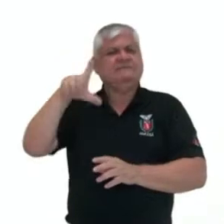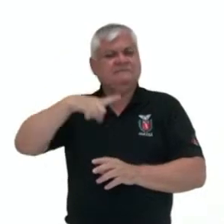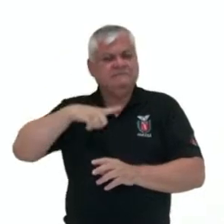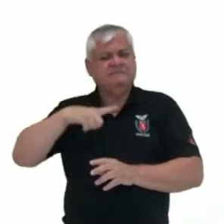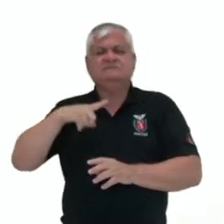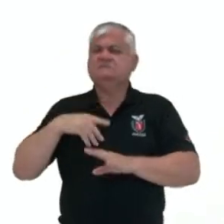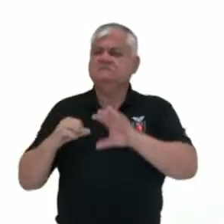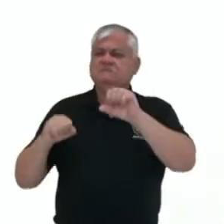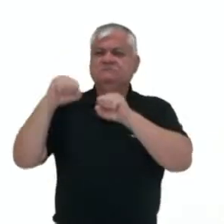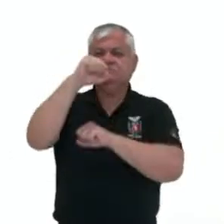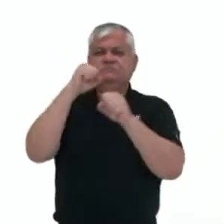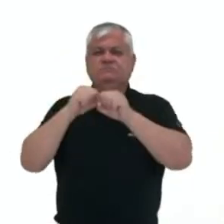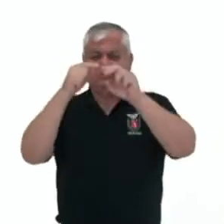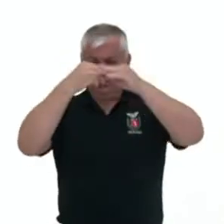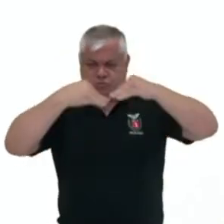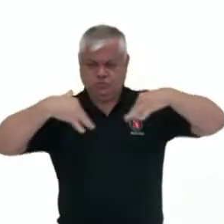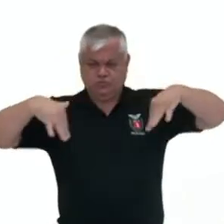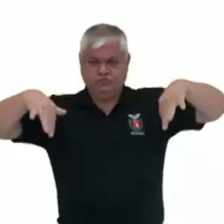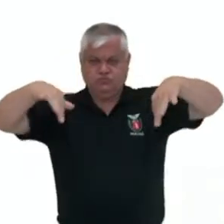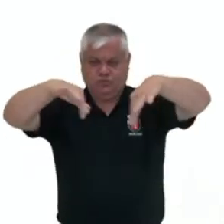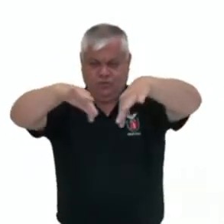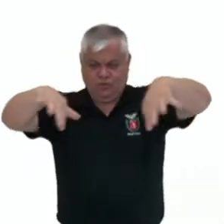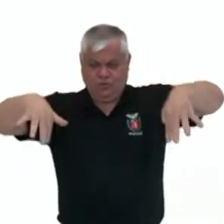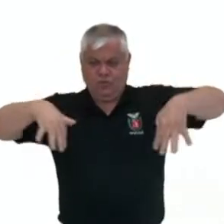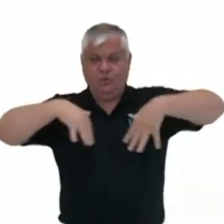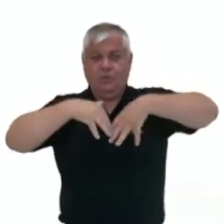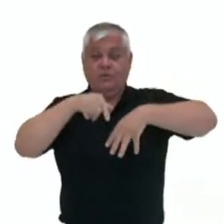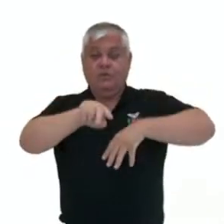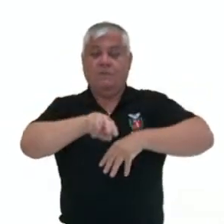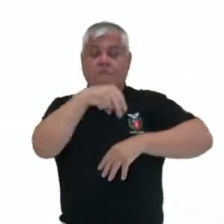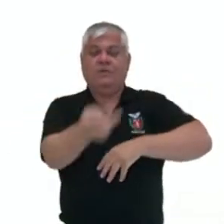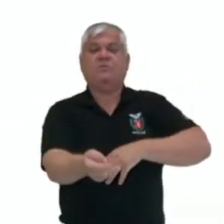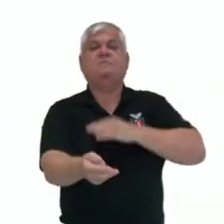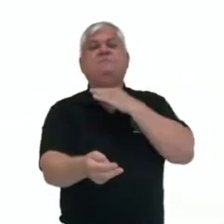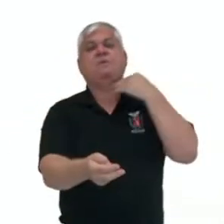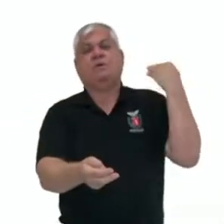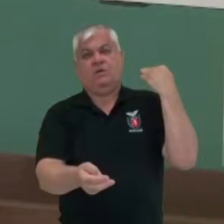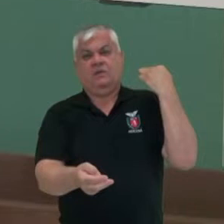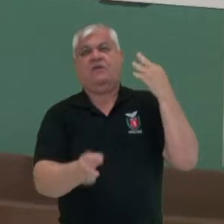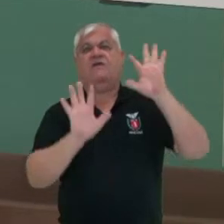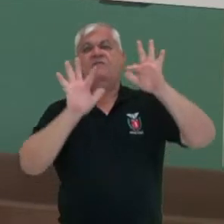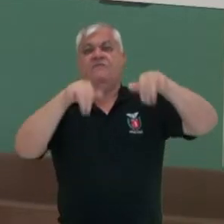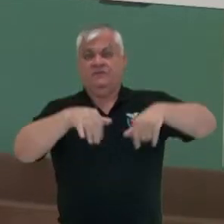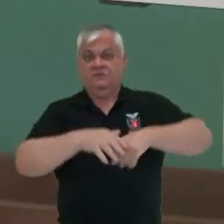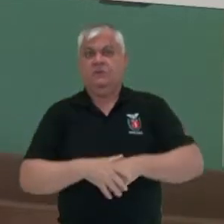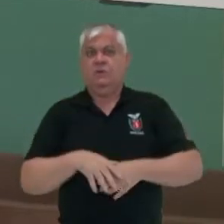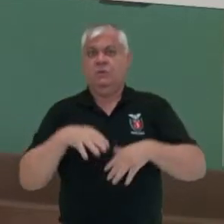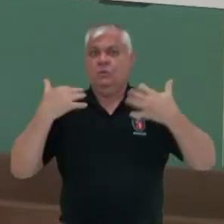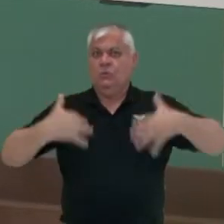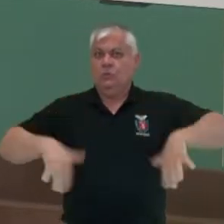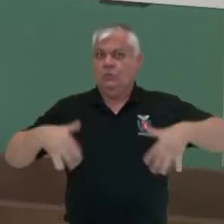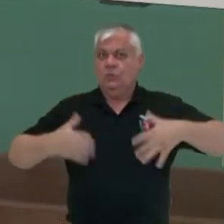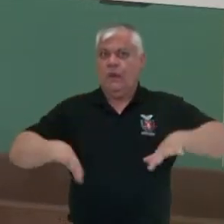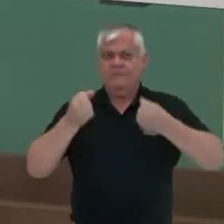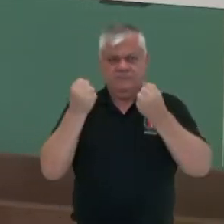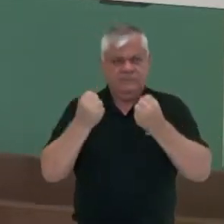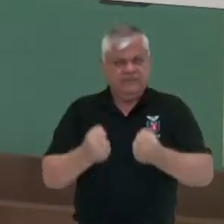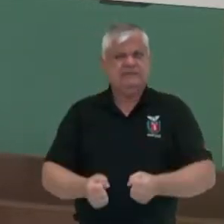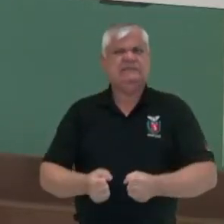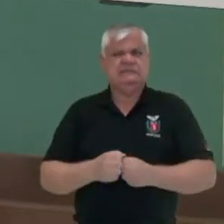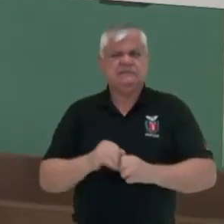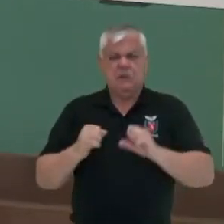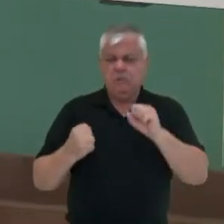em anfiteatros e geralmente só terminavam com a morte de um dos lutadores. Então aqui um pouco mais pesado, Então a luta